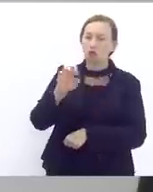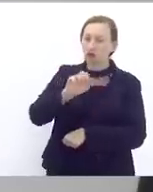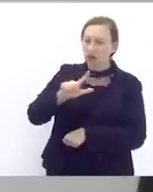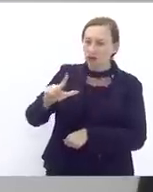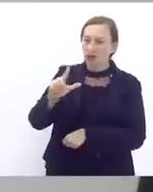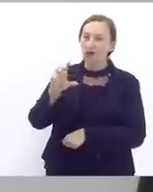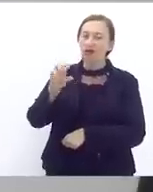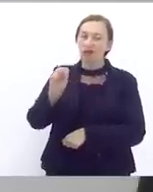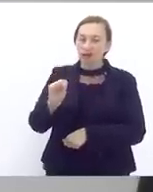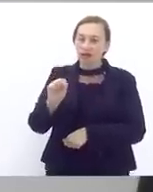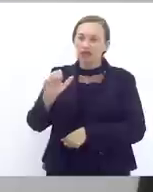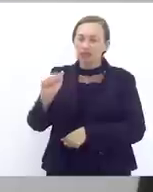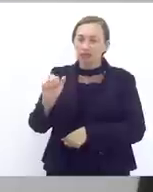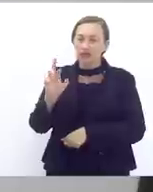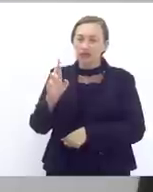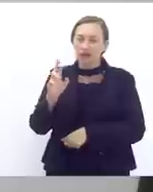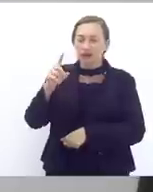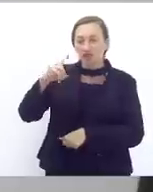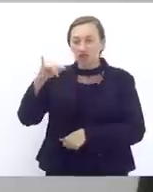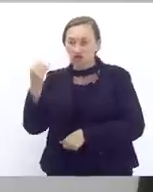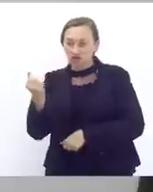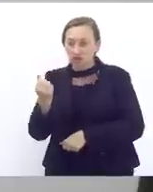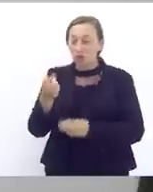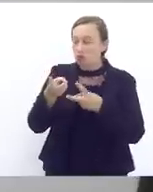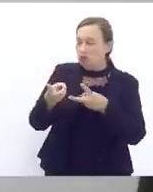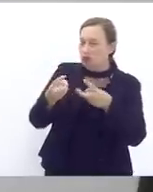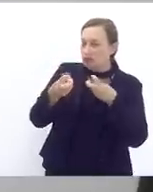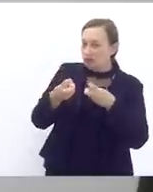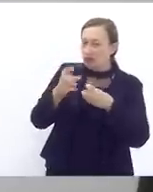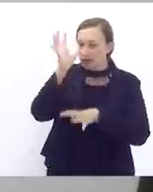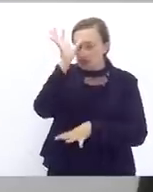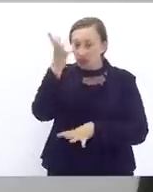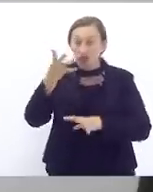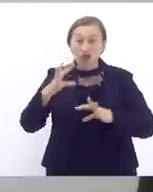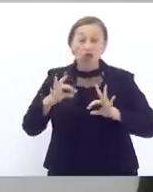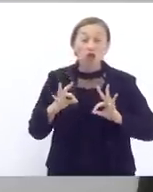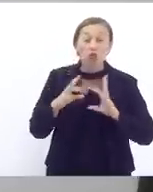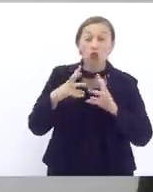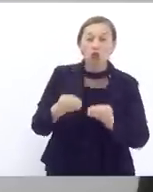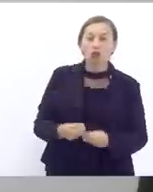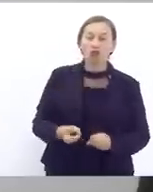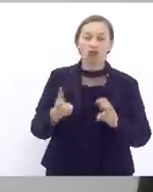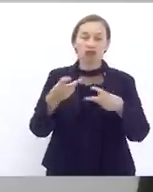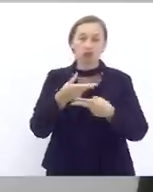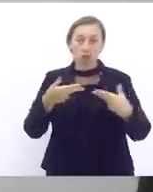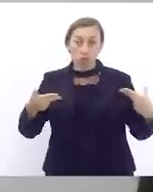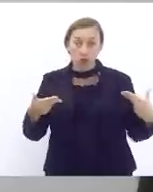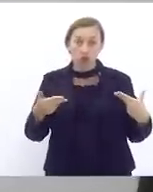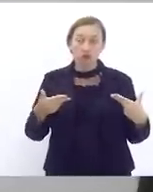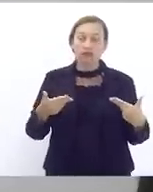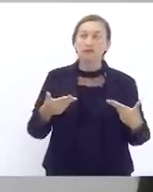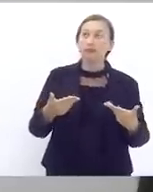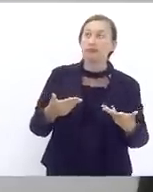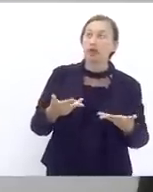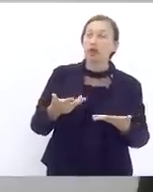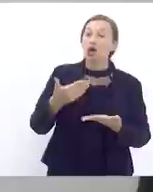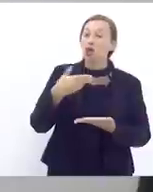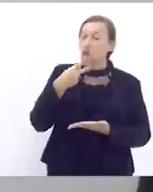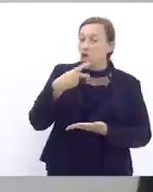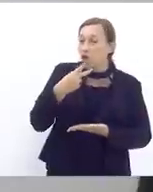a gente tem identificado e tentado resolver todas as pendências eu